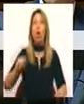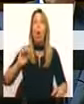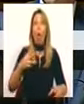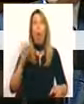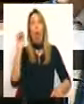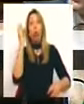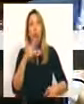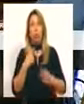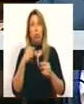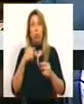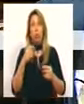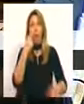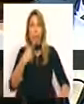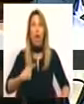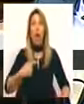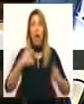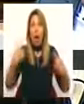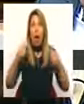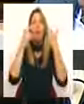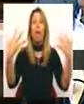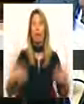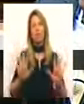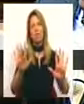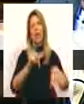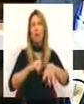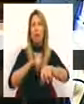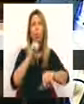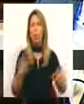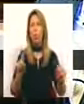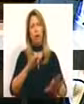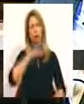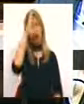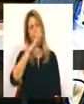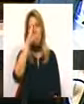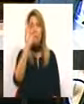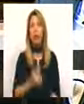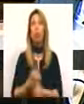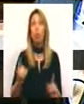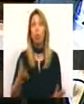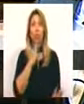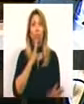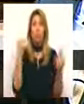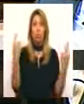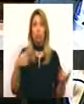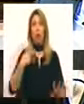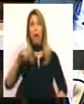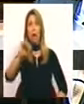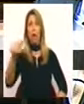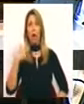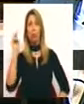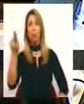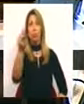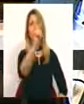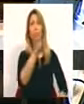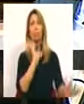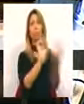Ministro? Sabe porquê? Porque aquilo que parece, e basta andar no terreno e falar com os bombeiros, falar com a Força Especial de